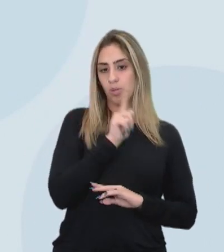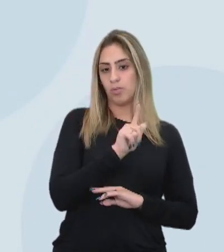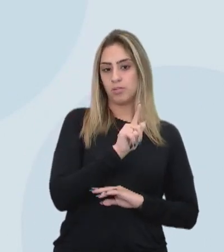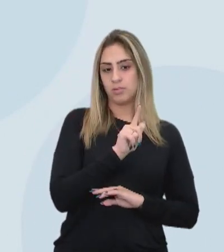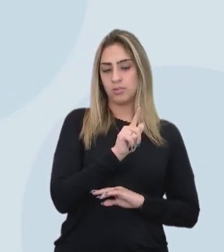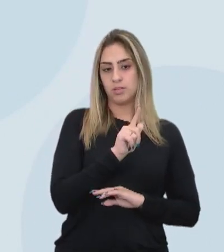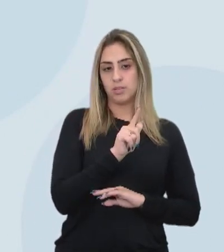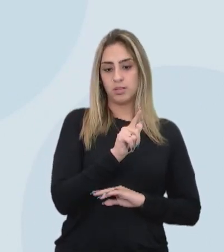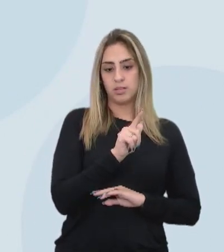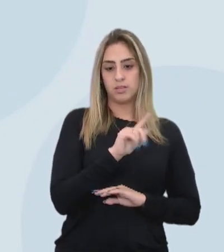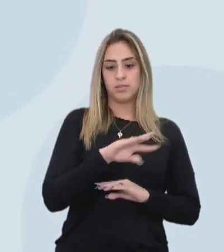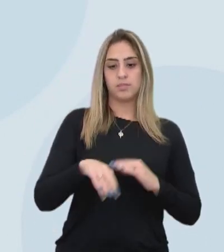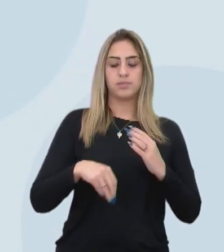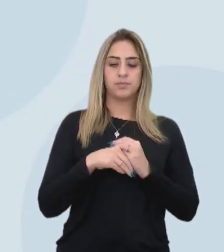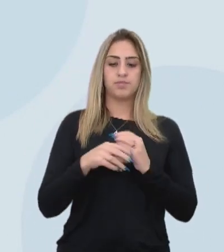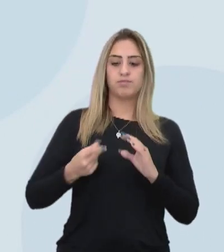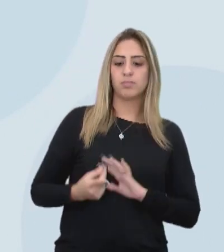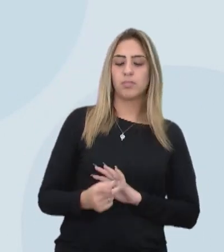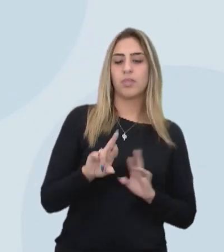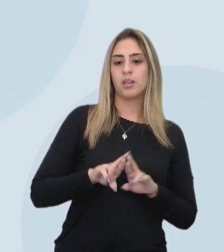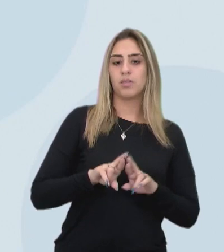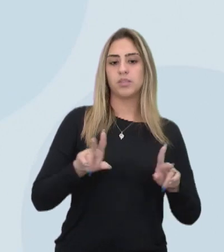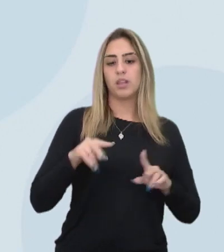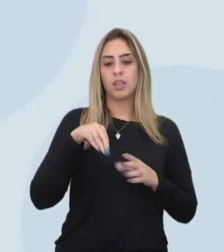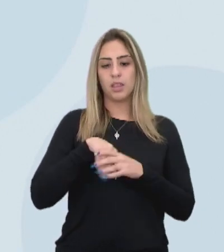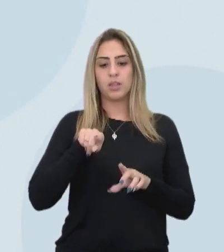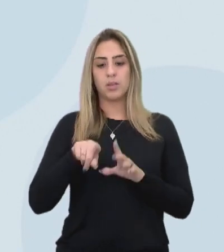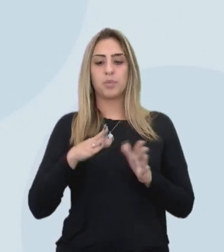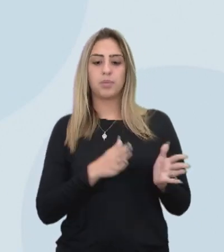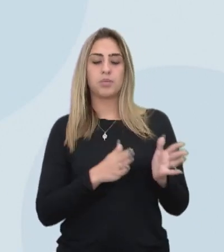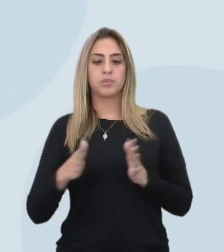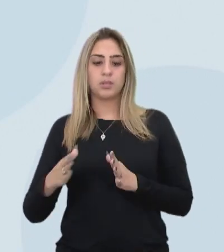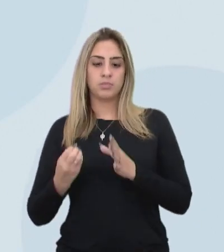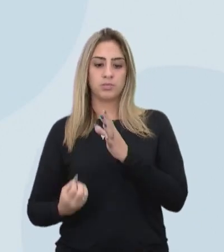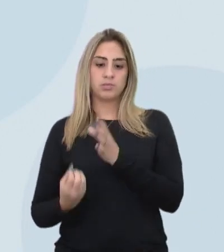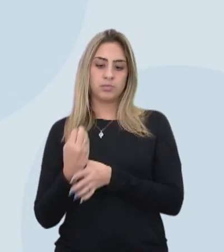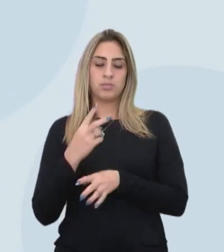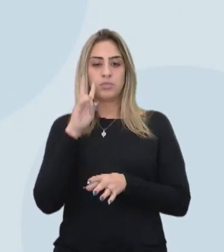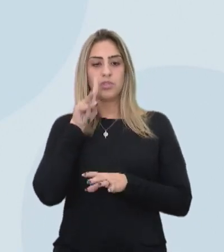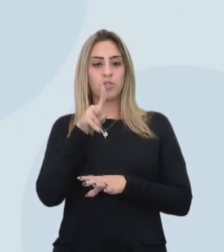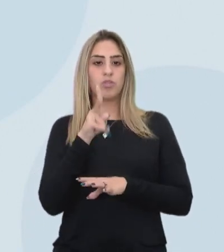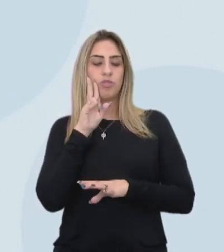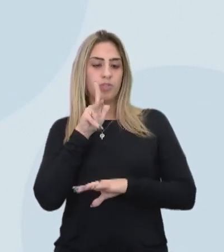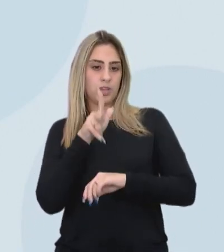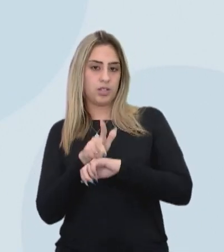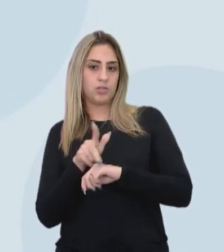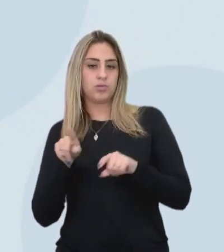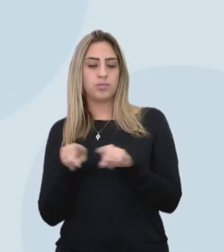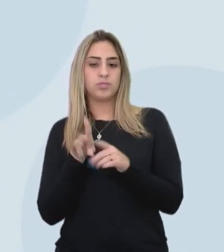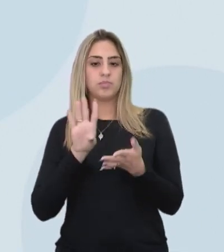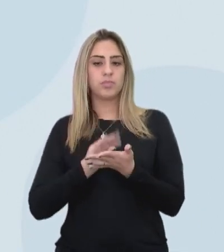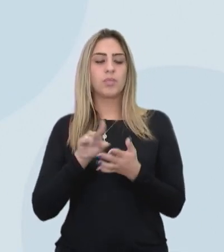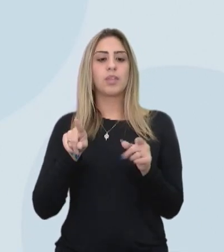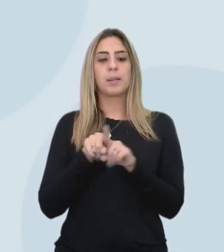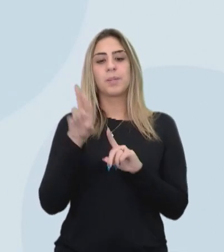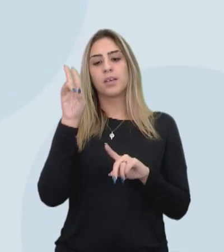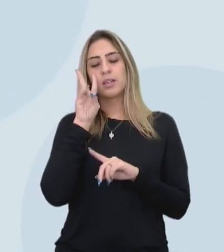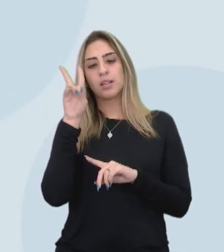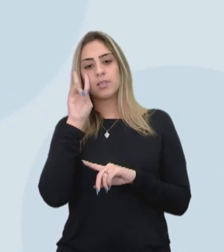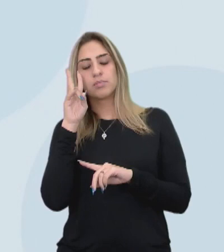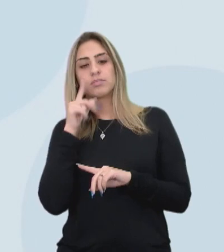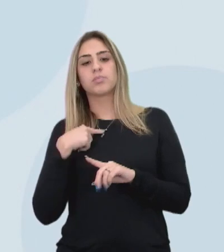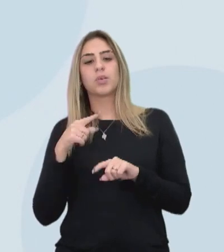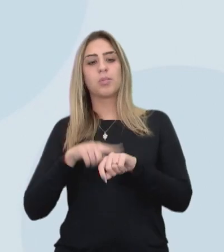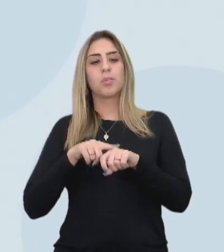aí intencionalidades diferentes dentro do processo de criação do videoclipe. Também relembrando aí que nós temos no